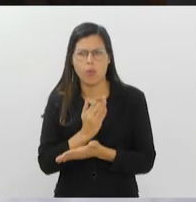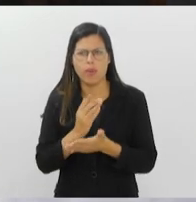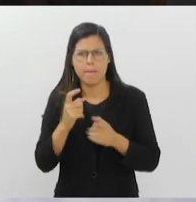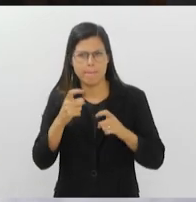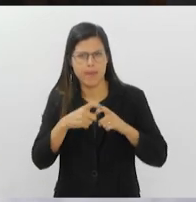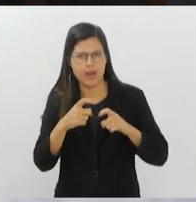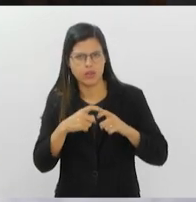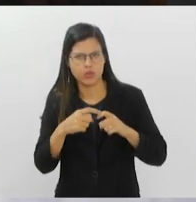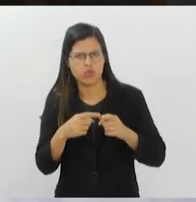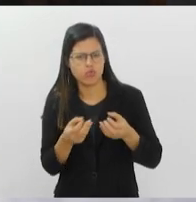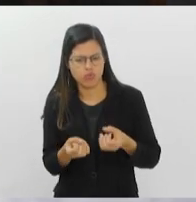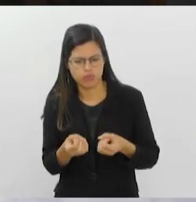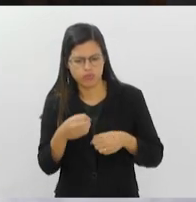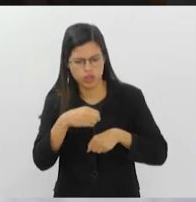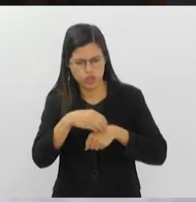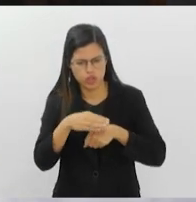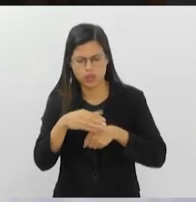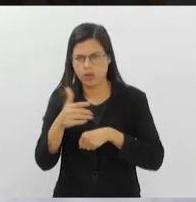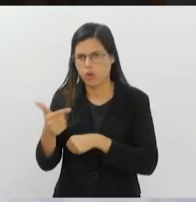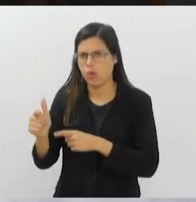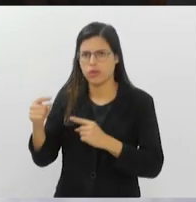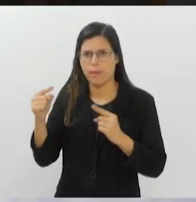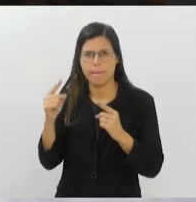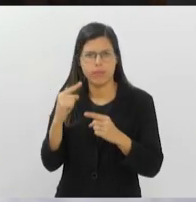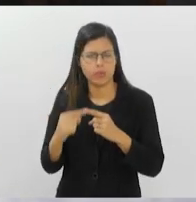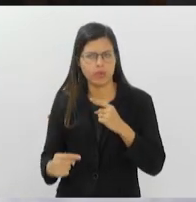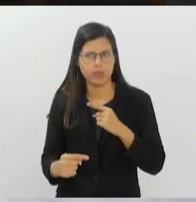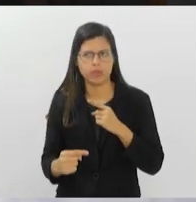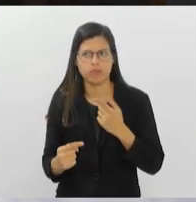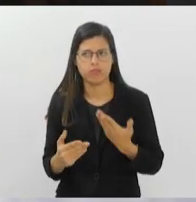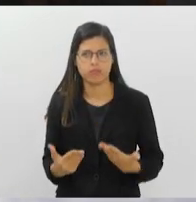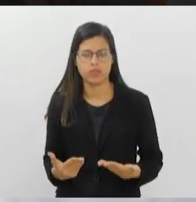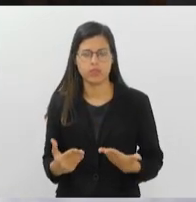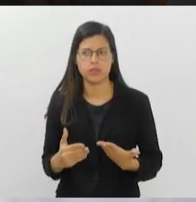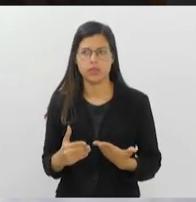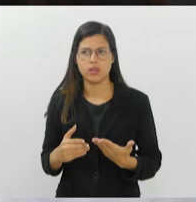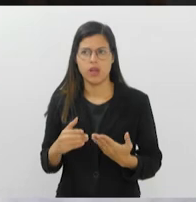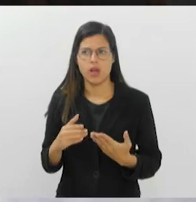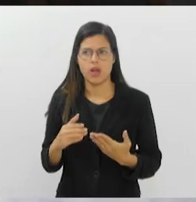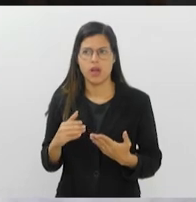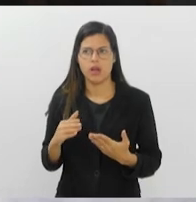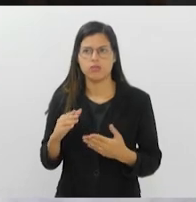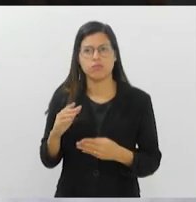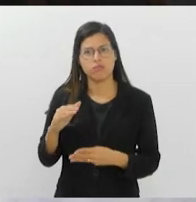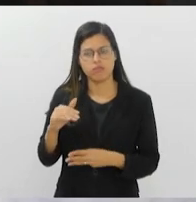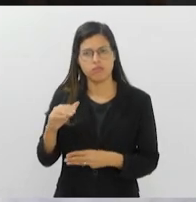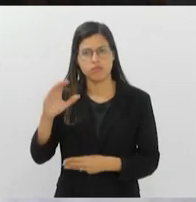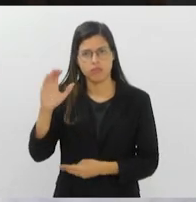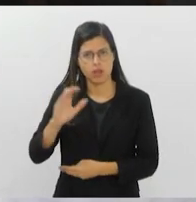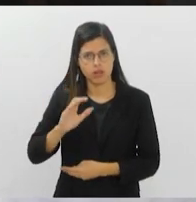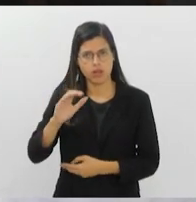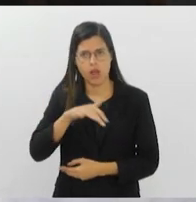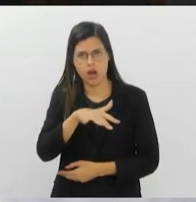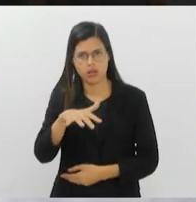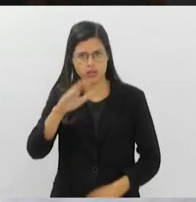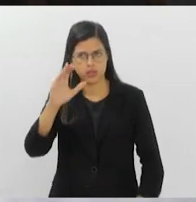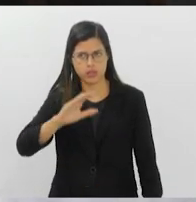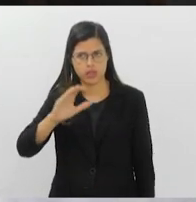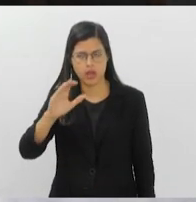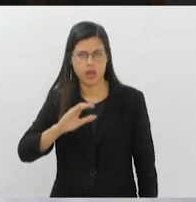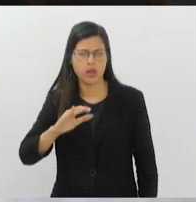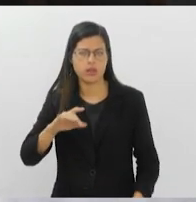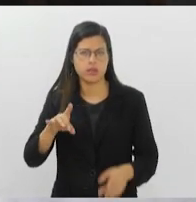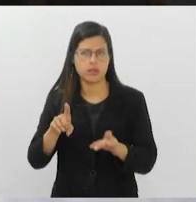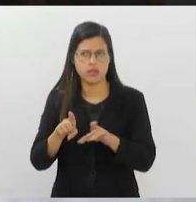são proibidas, muitas vezes ultrapassando o campo da ciência, o campo, né, do